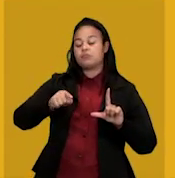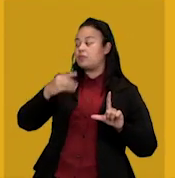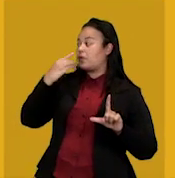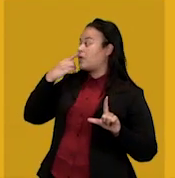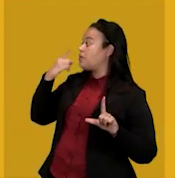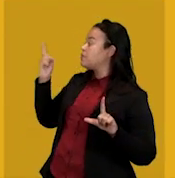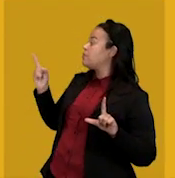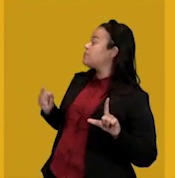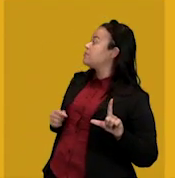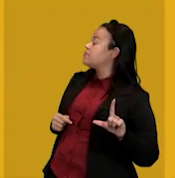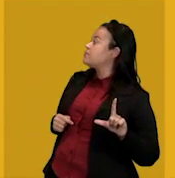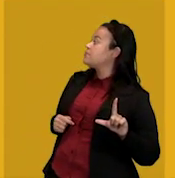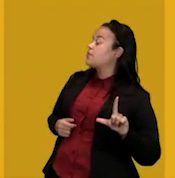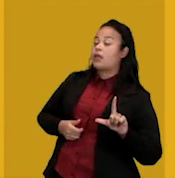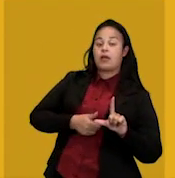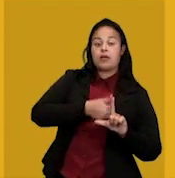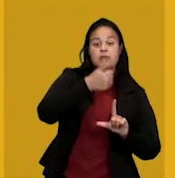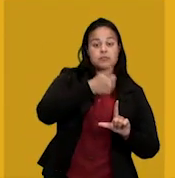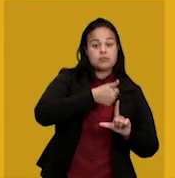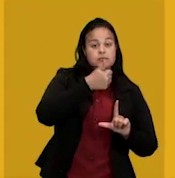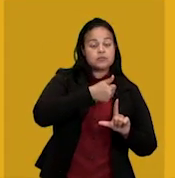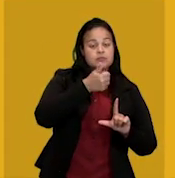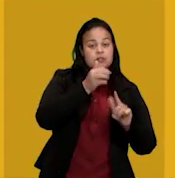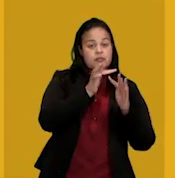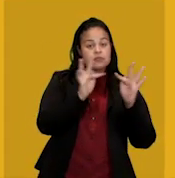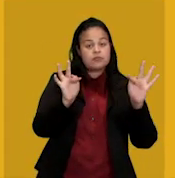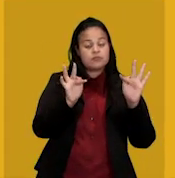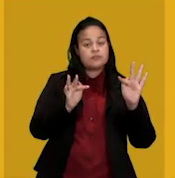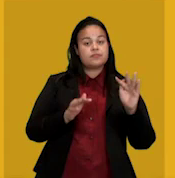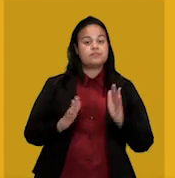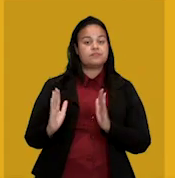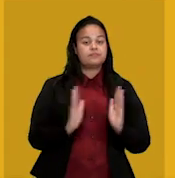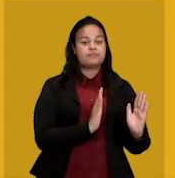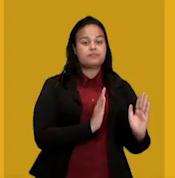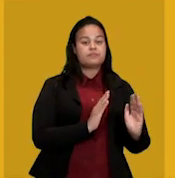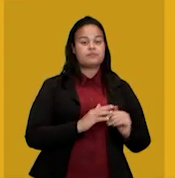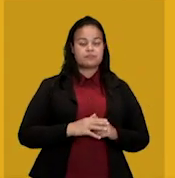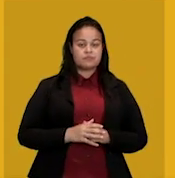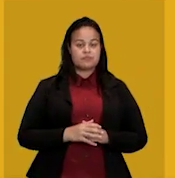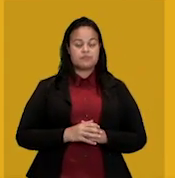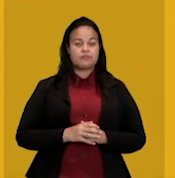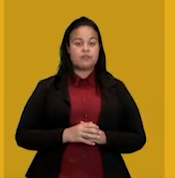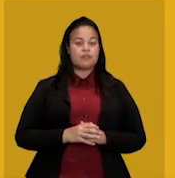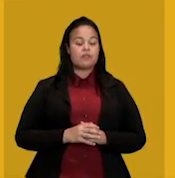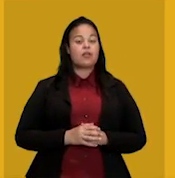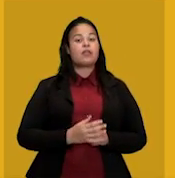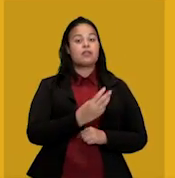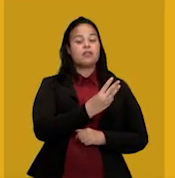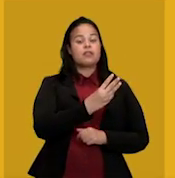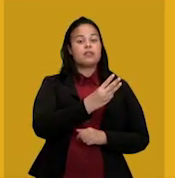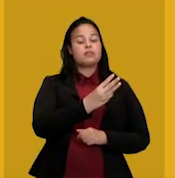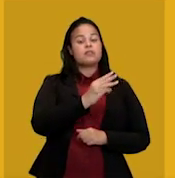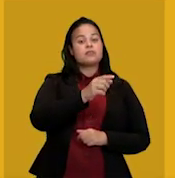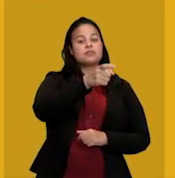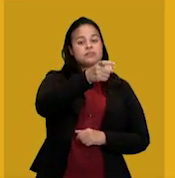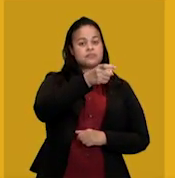função, essa à esquerda aqui, a minha esquerda, é 3 elevado a